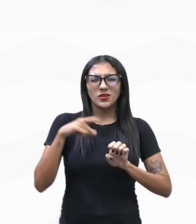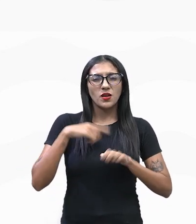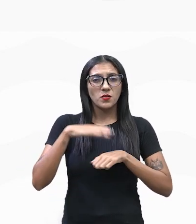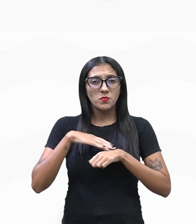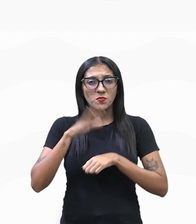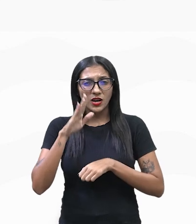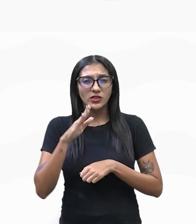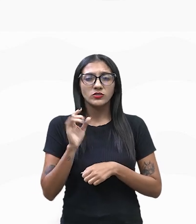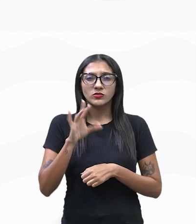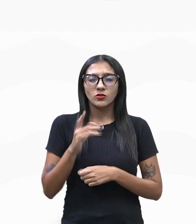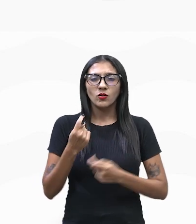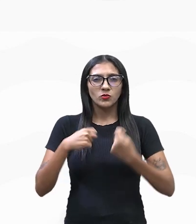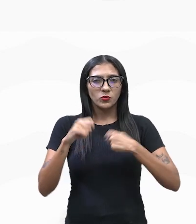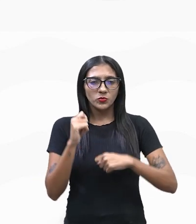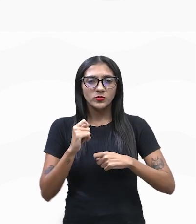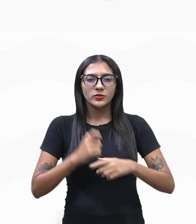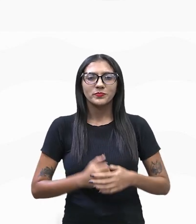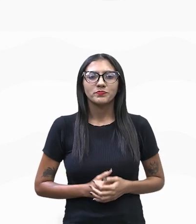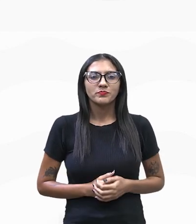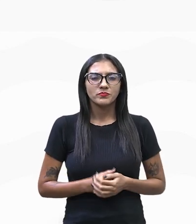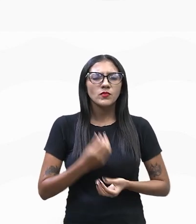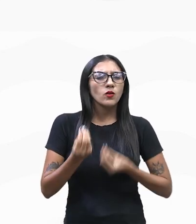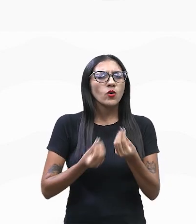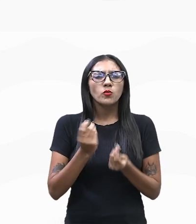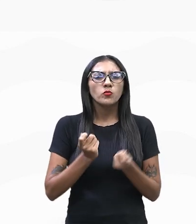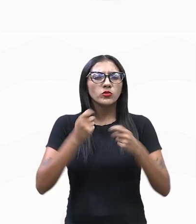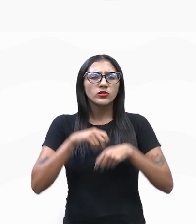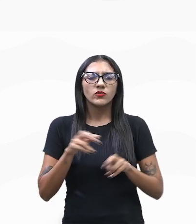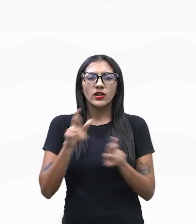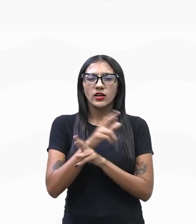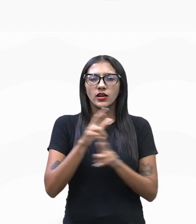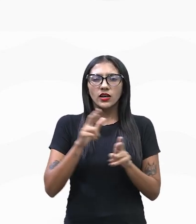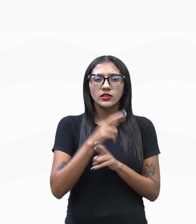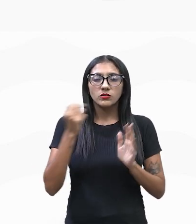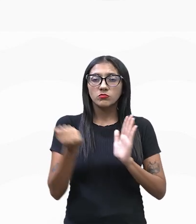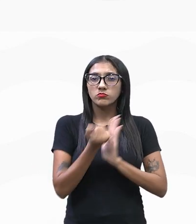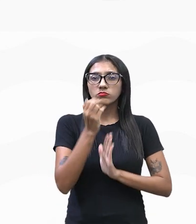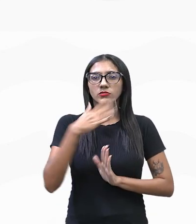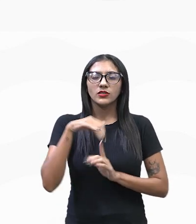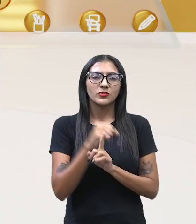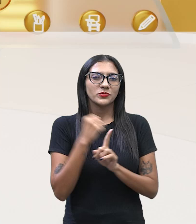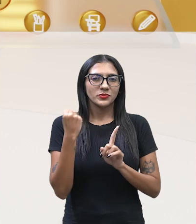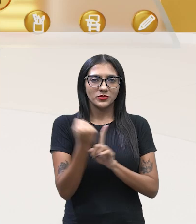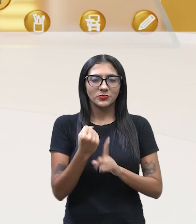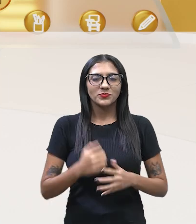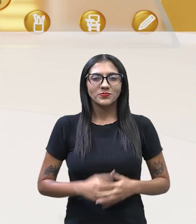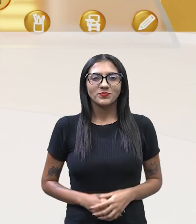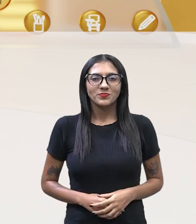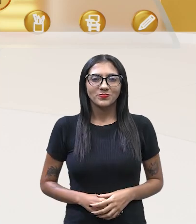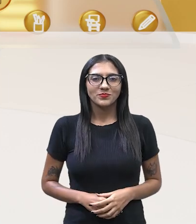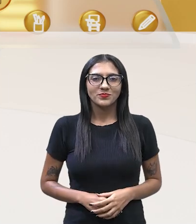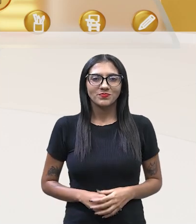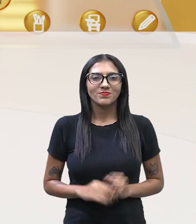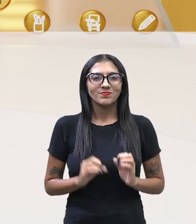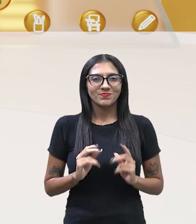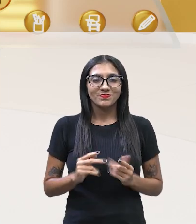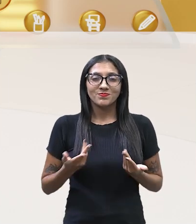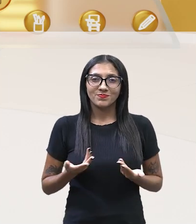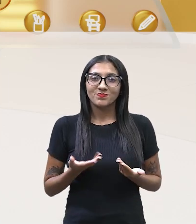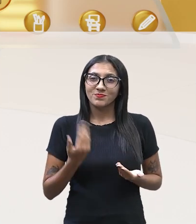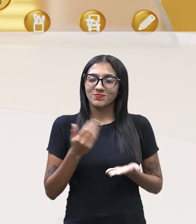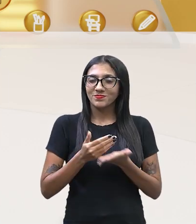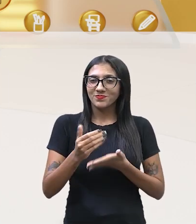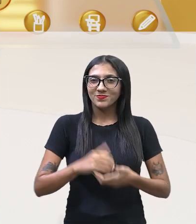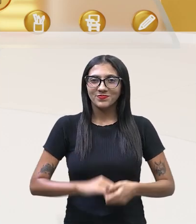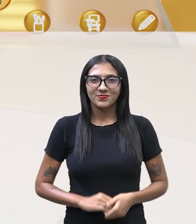empreendedorismo além do financeiro. Como promover impacto social? Muito bem, então vamos